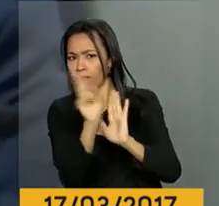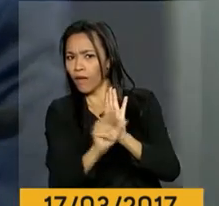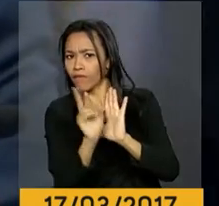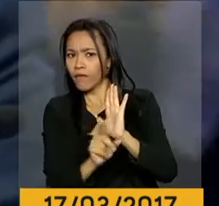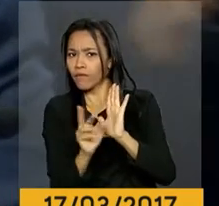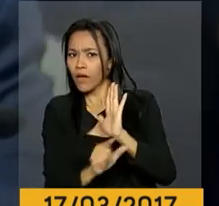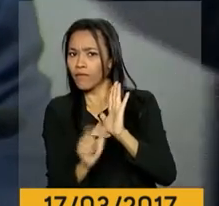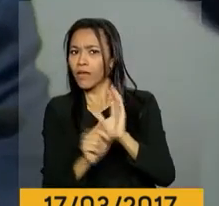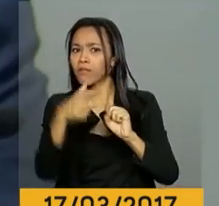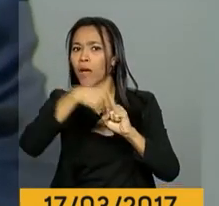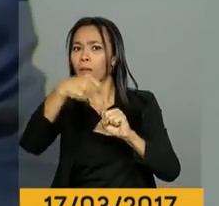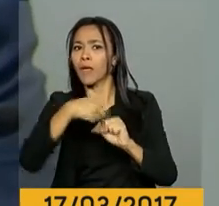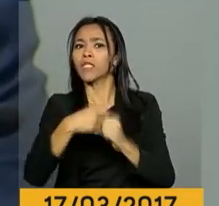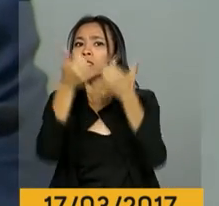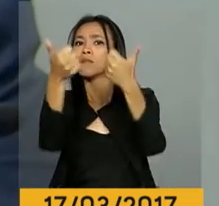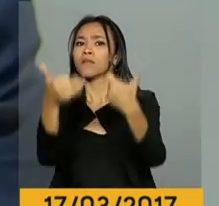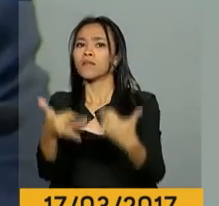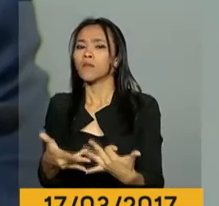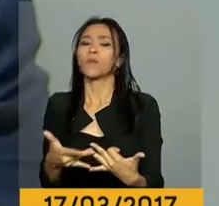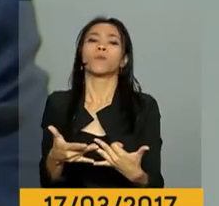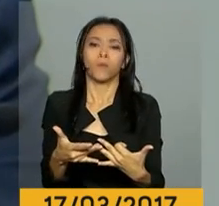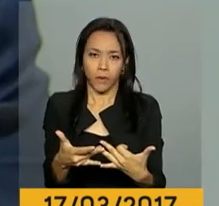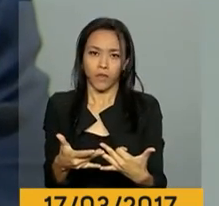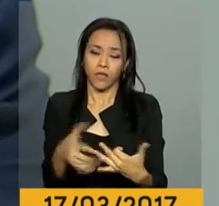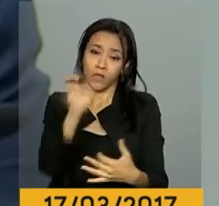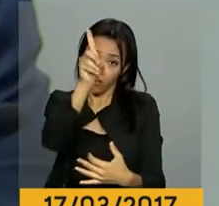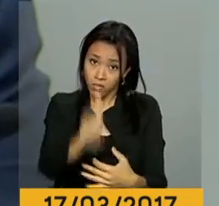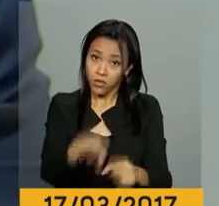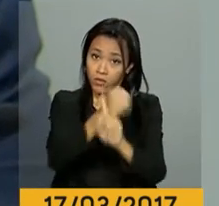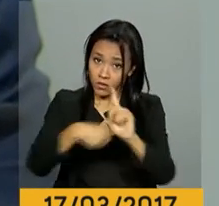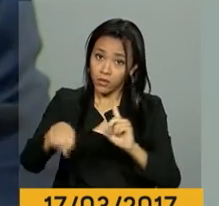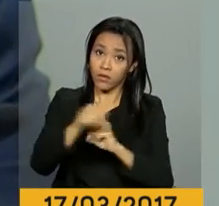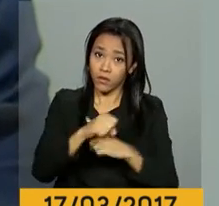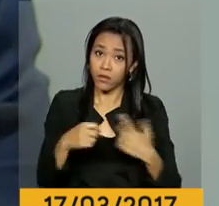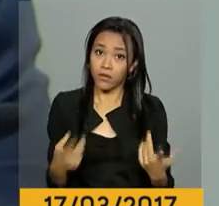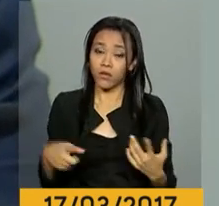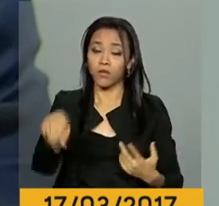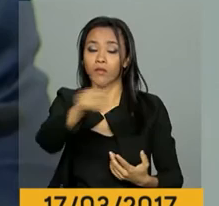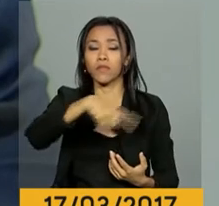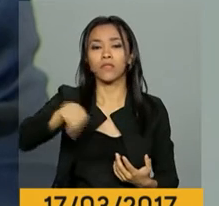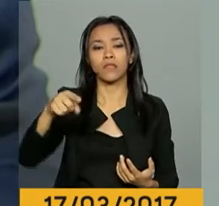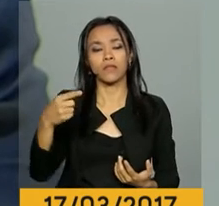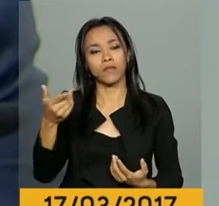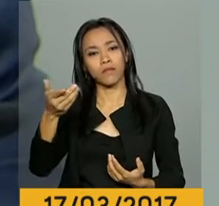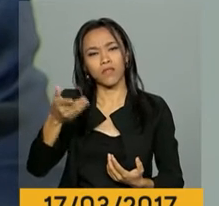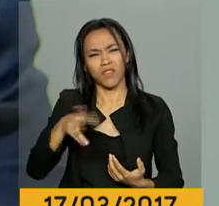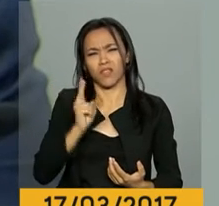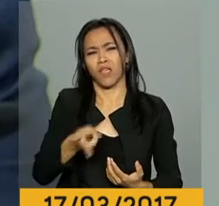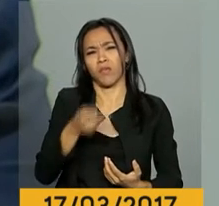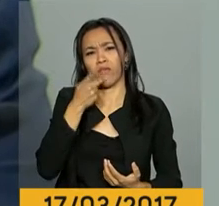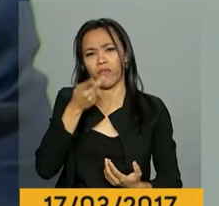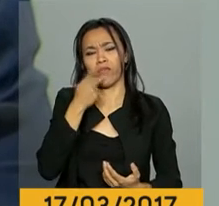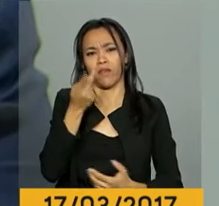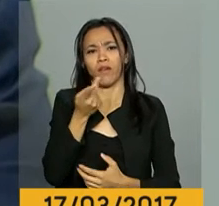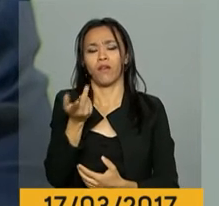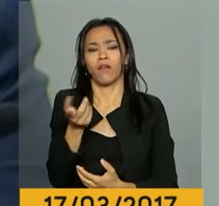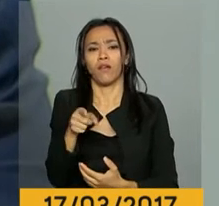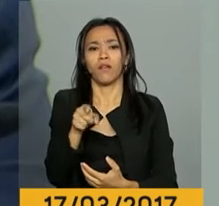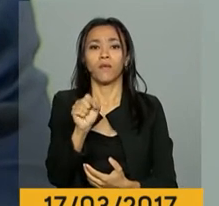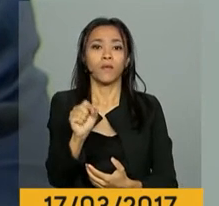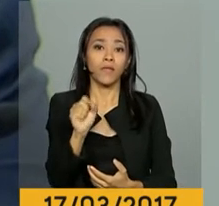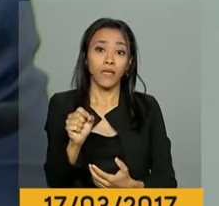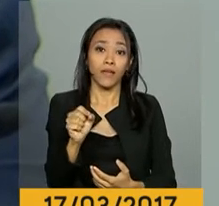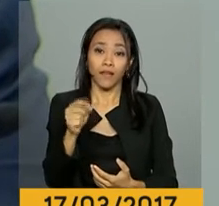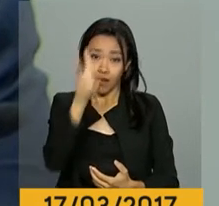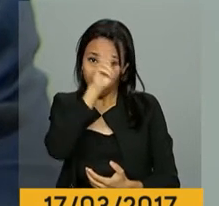com vários dispositivos asseguradores dos direitos sociais. Convenhamos, eu às vezes costumo dizer que mesmo a hipótese do